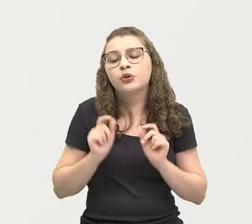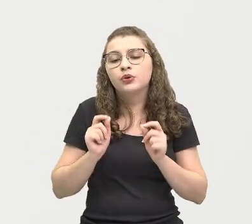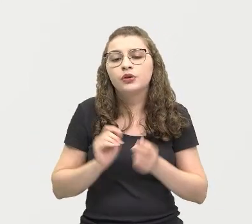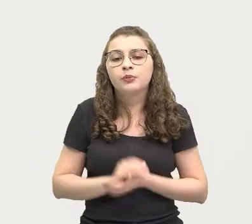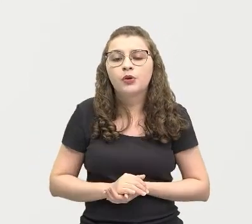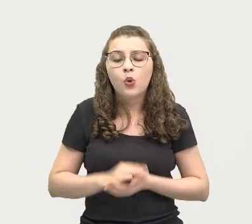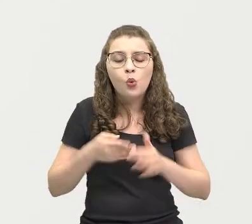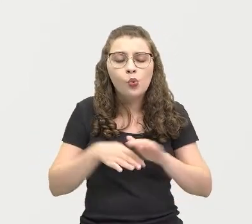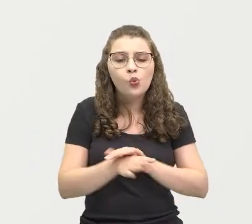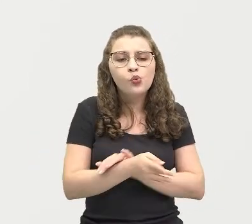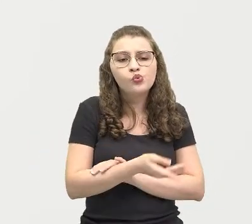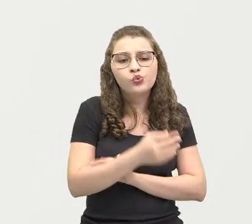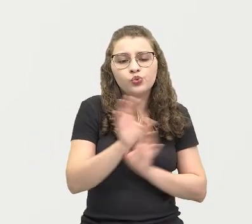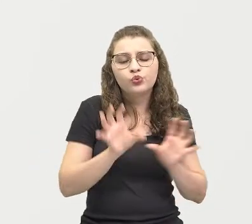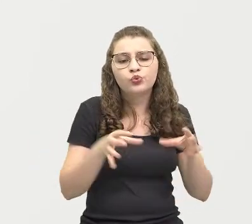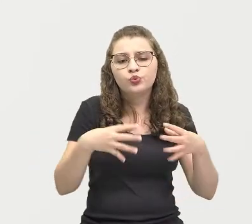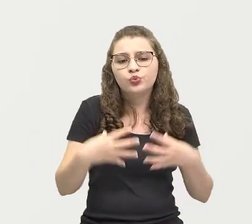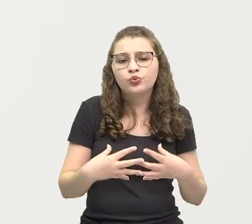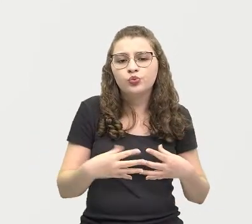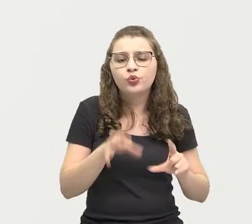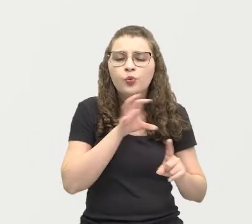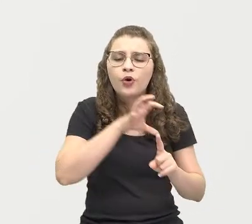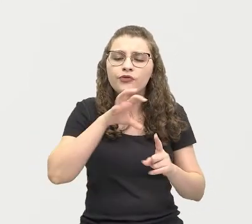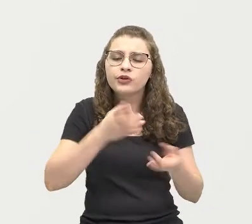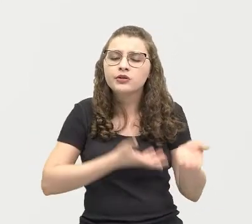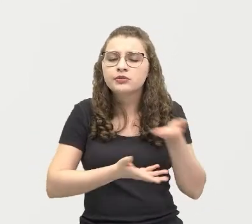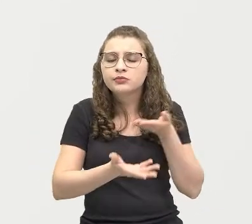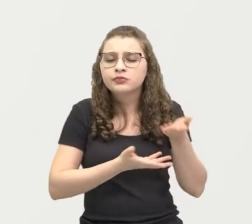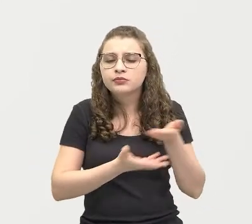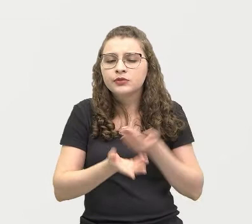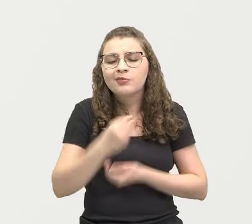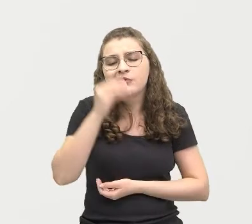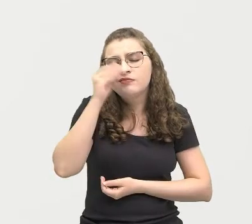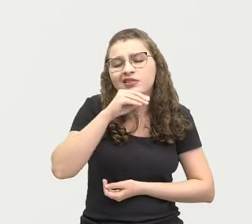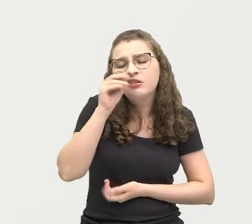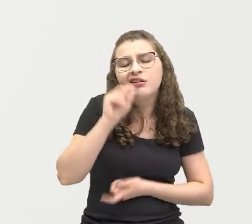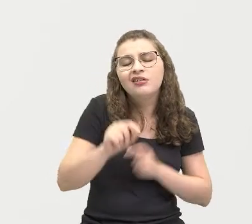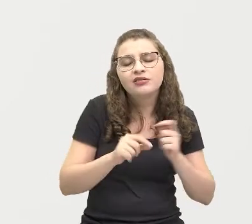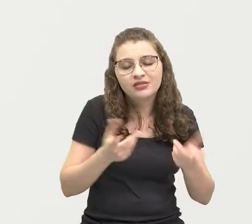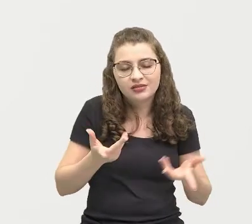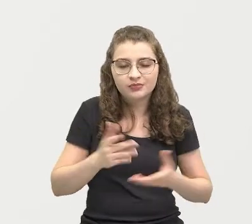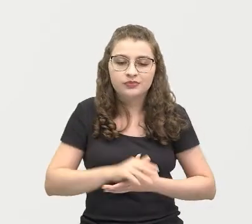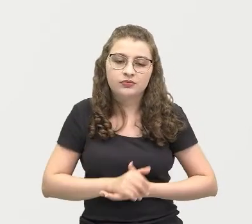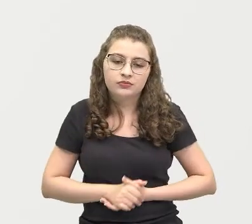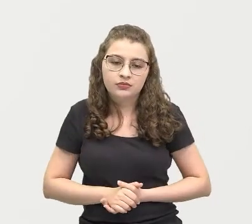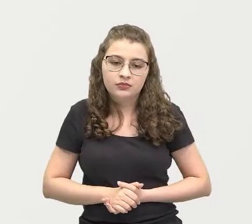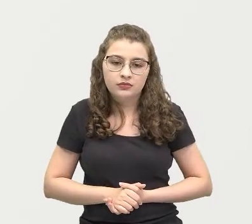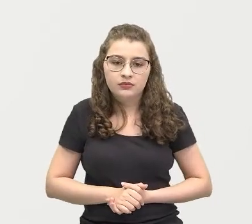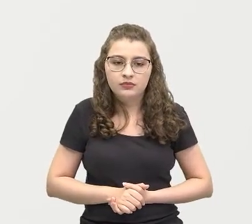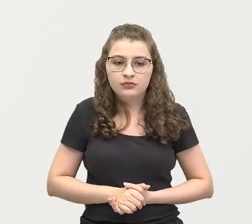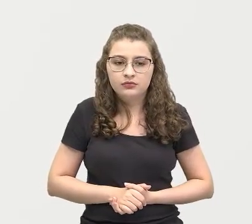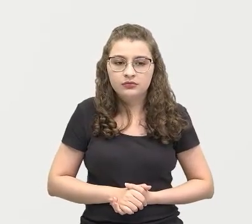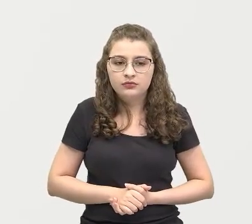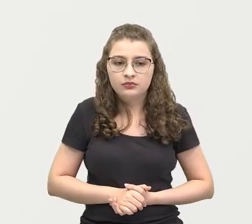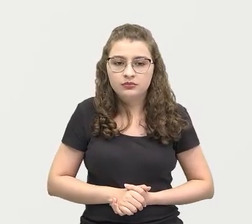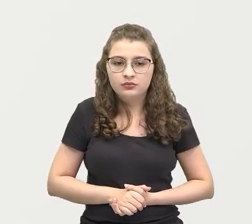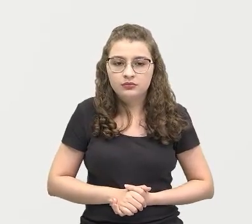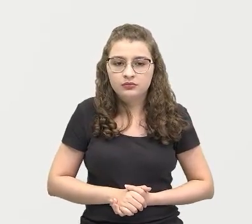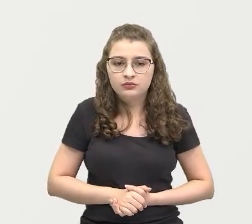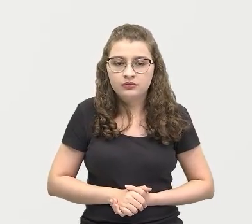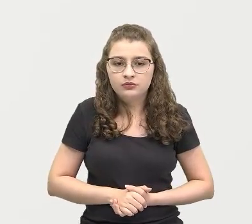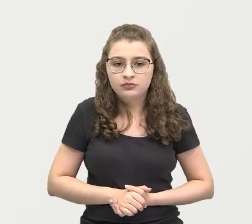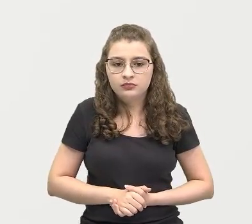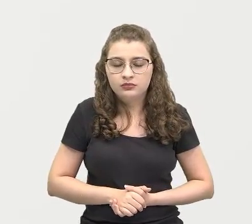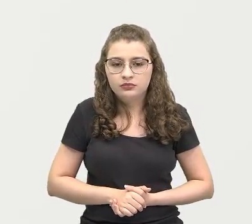povo que vive lá, ele tem as suas fraquezas, se dá ali pelo ambiente. Prosseguindo, olha